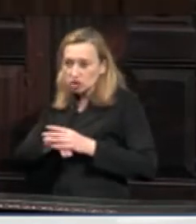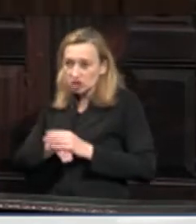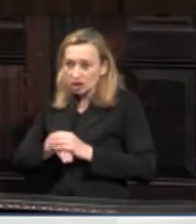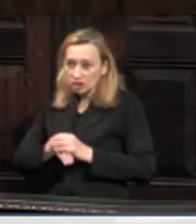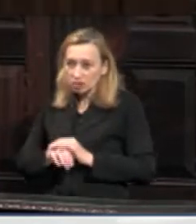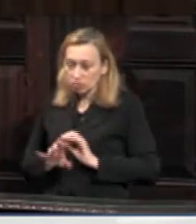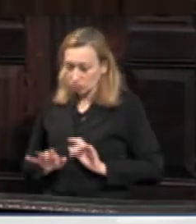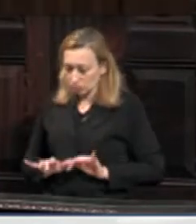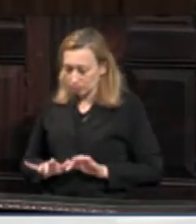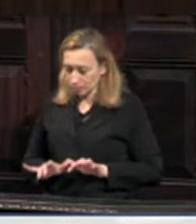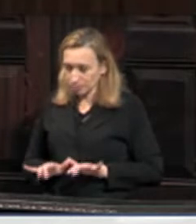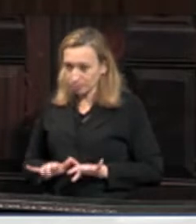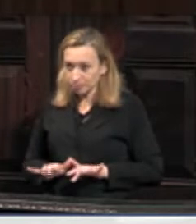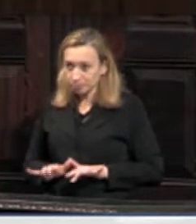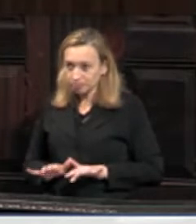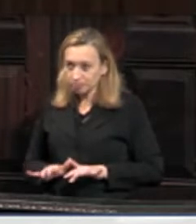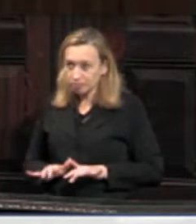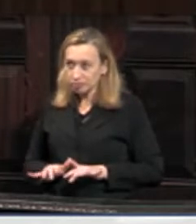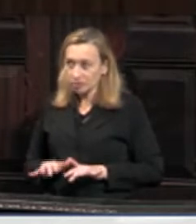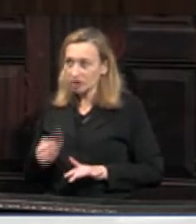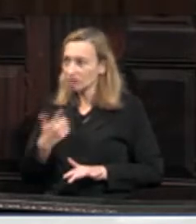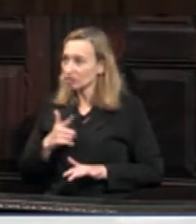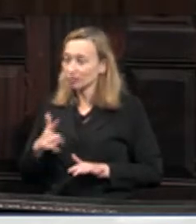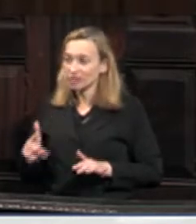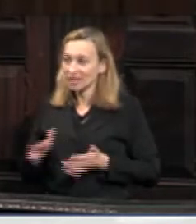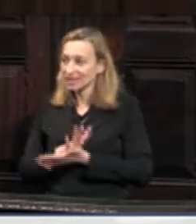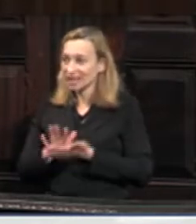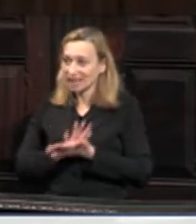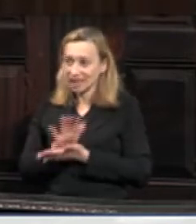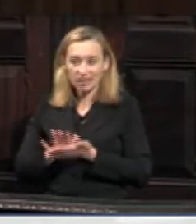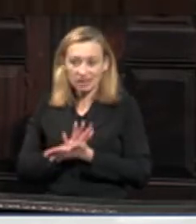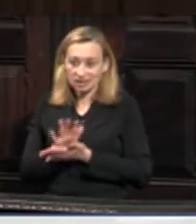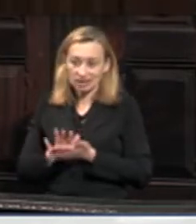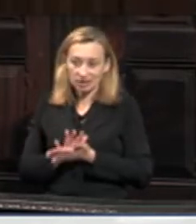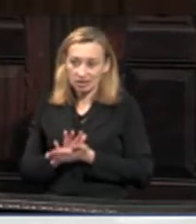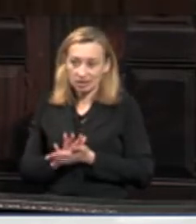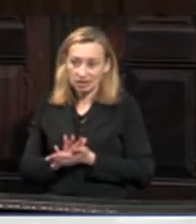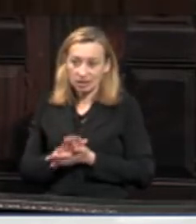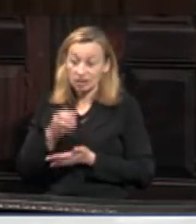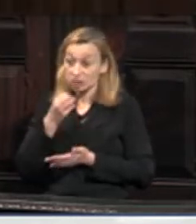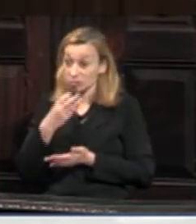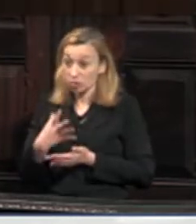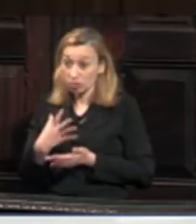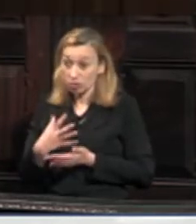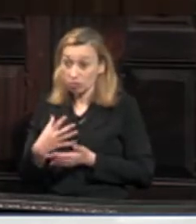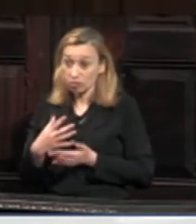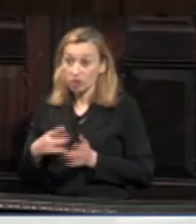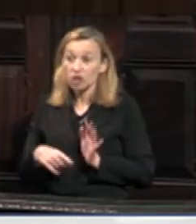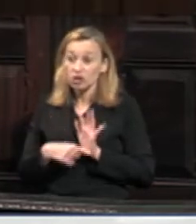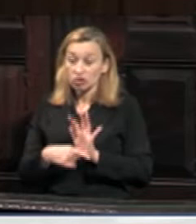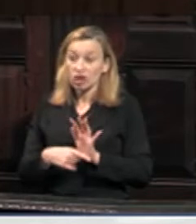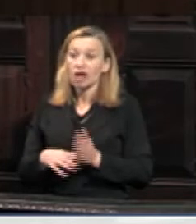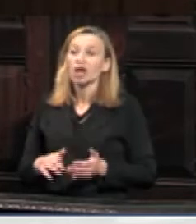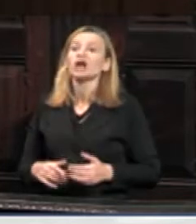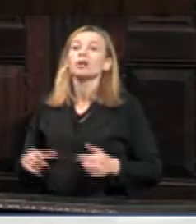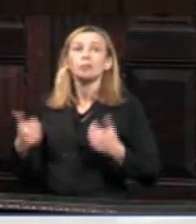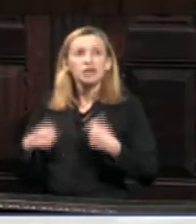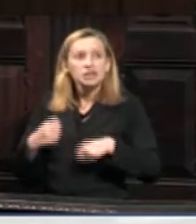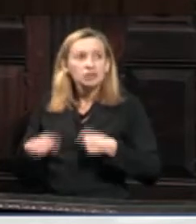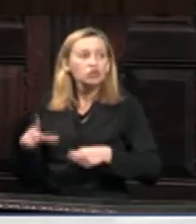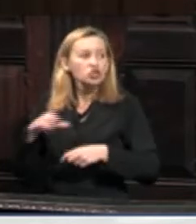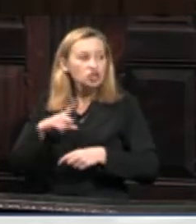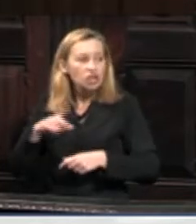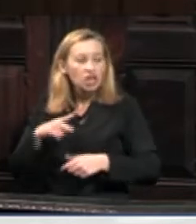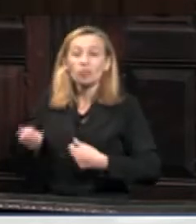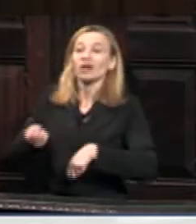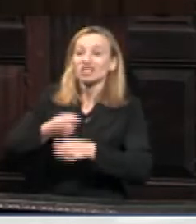tem uma regulação no Rio de Janeiro. Nós tínhamos que ter uma rede chamada de rede